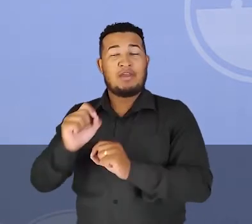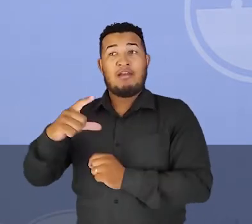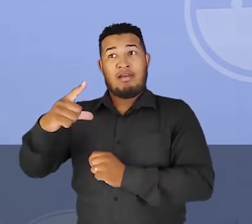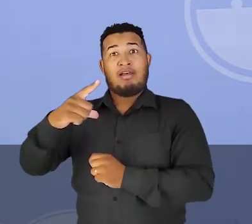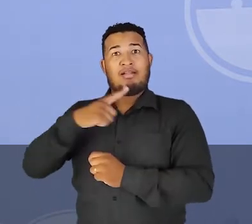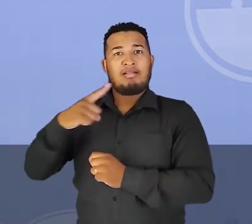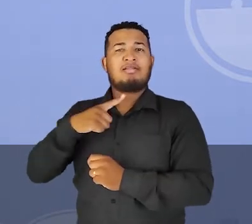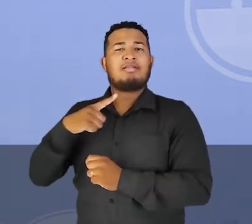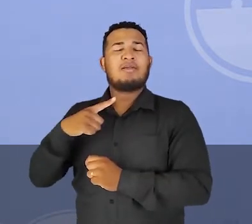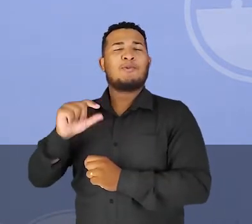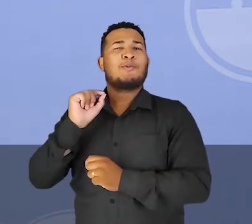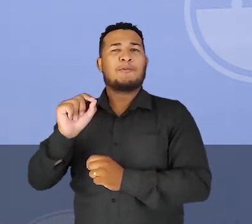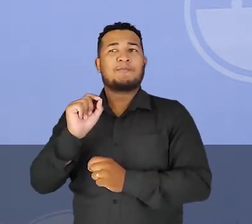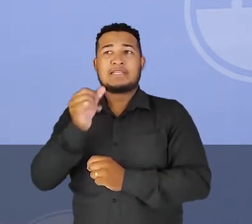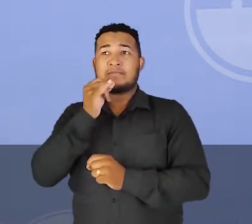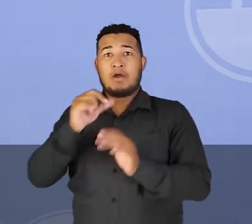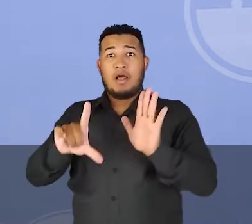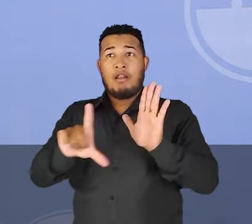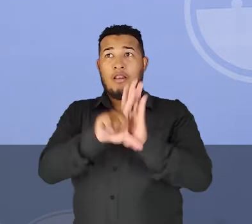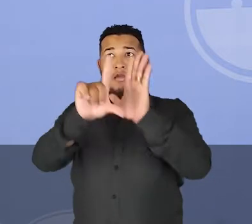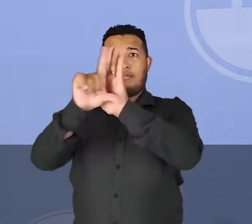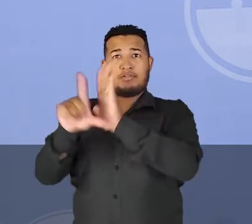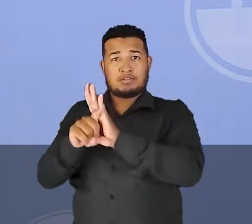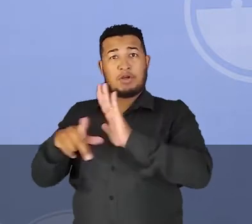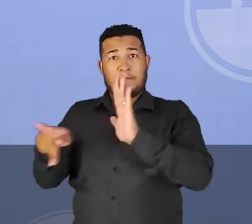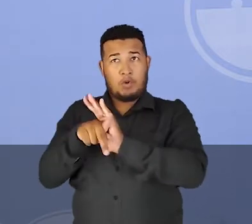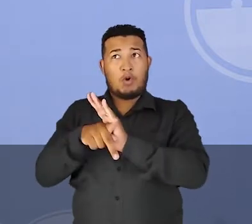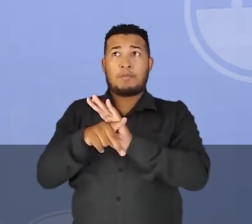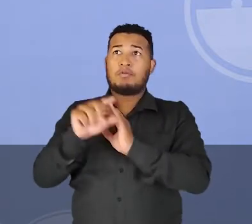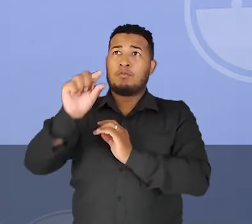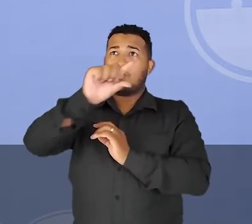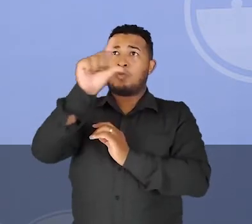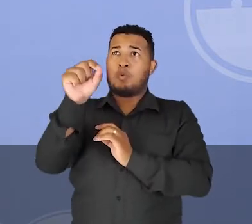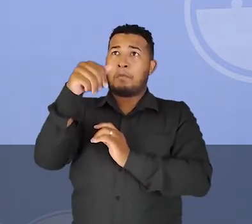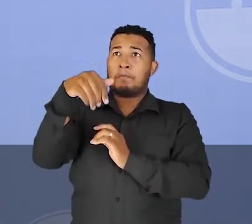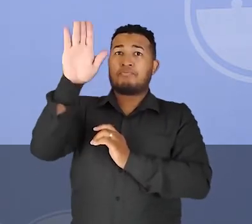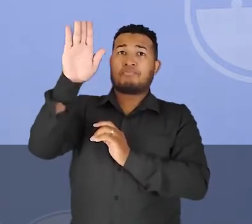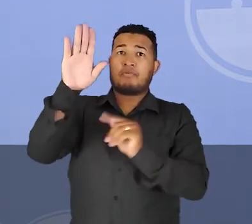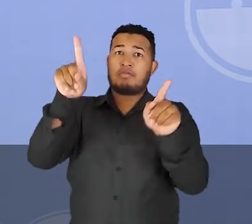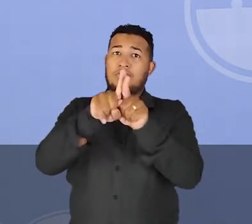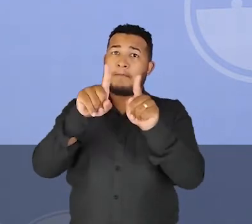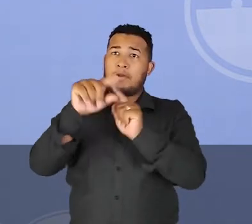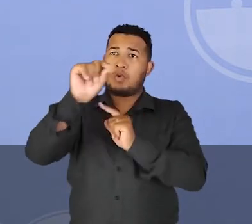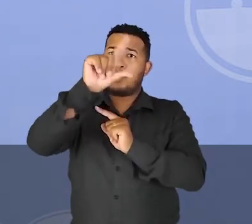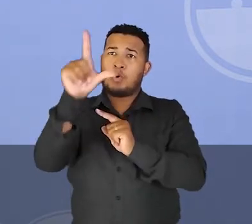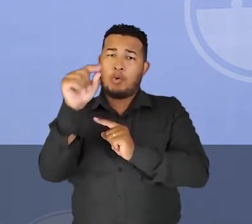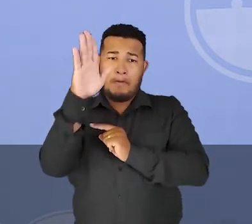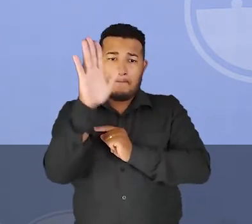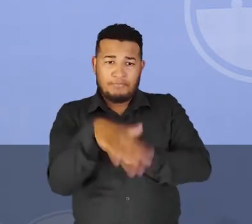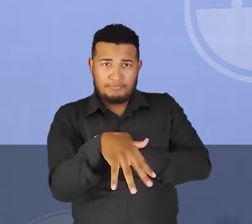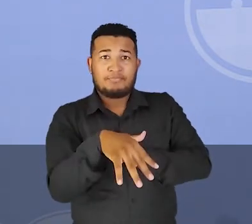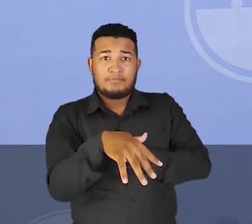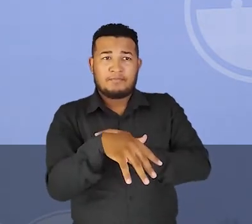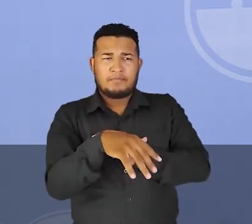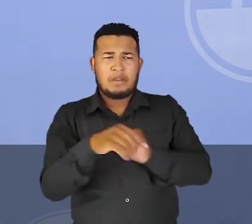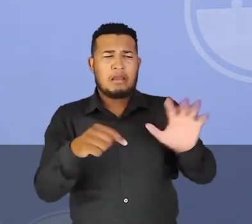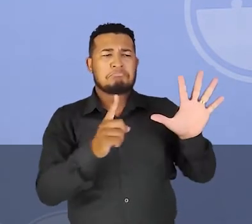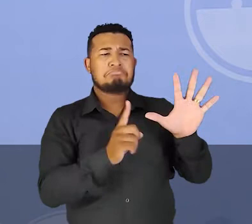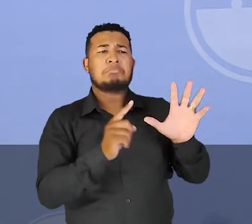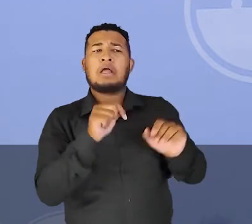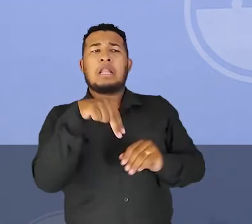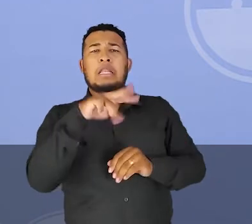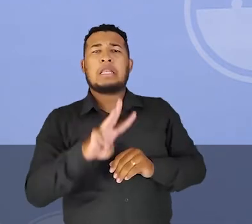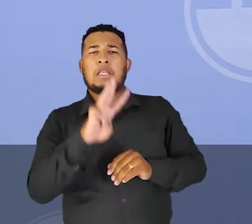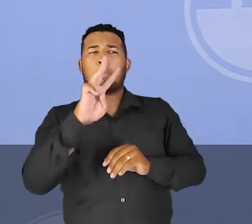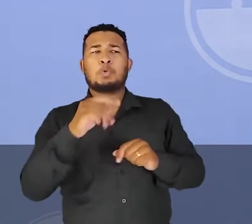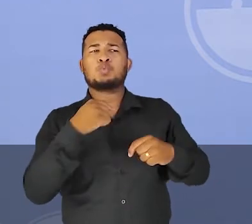existia leis para o mundo sublunar e leis para o mundo supralunar. Newton vai questionar isso. No futuro,